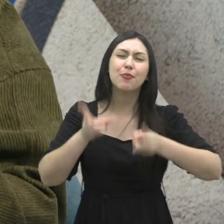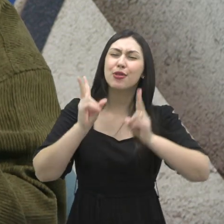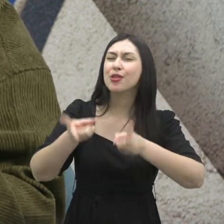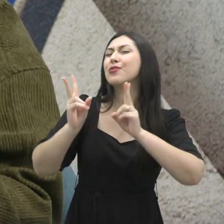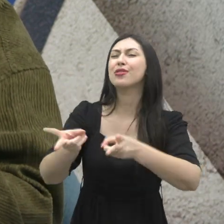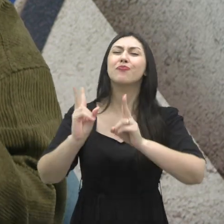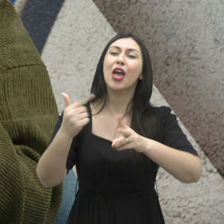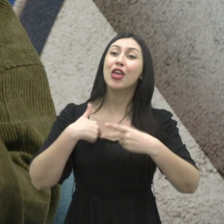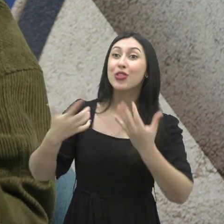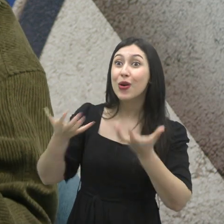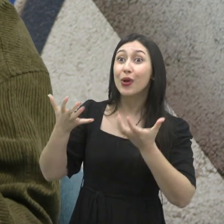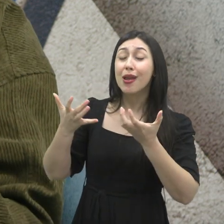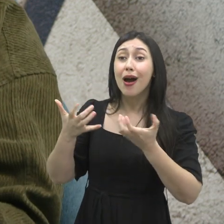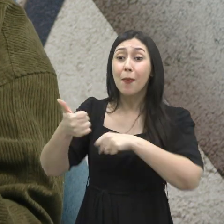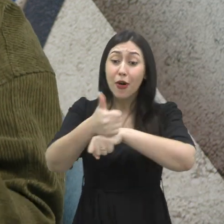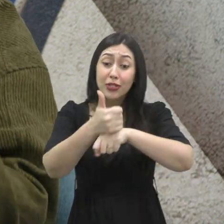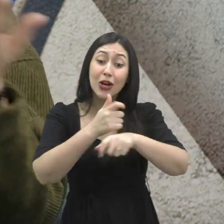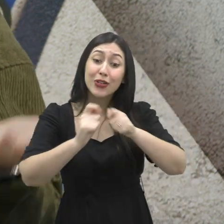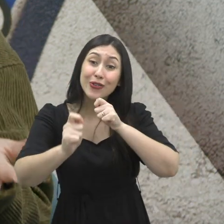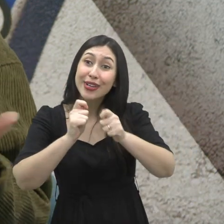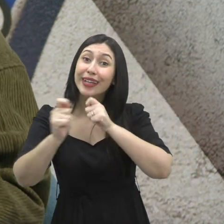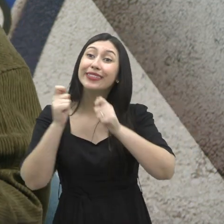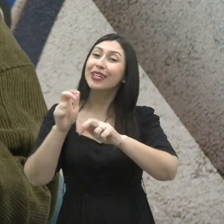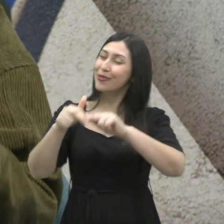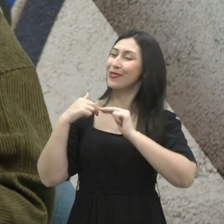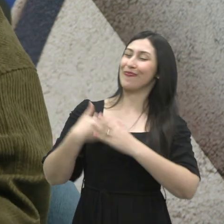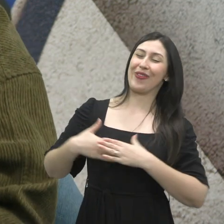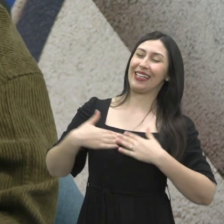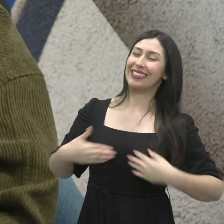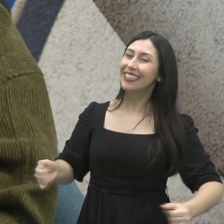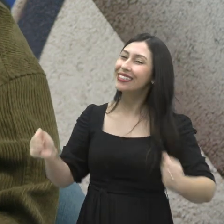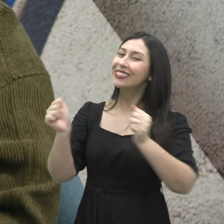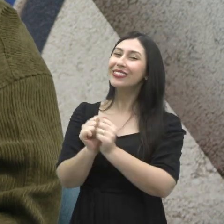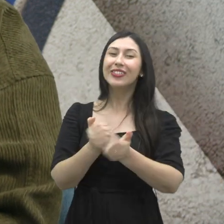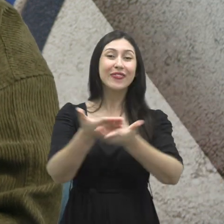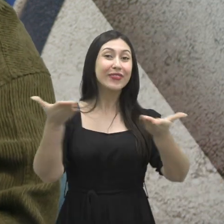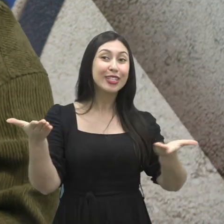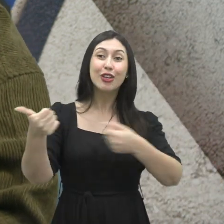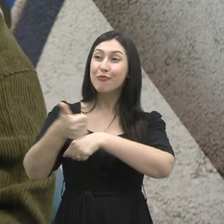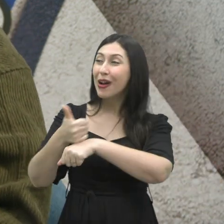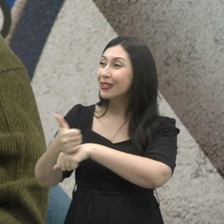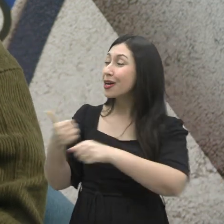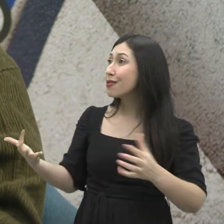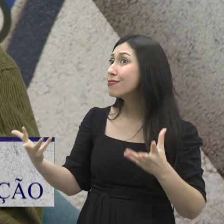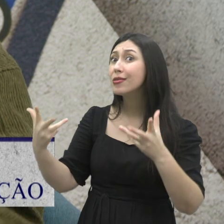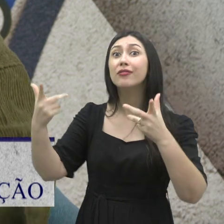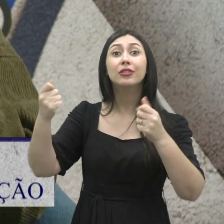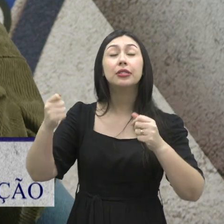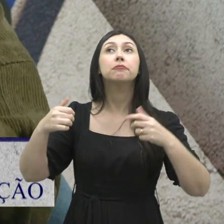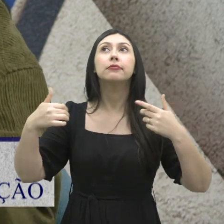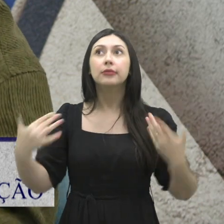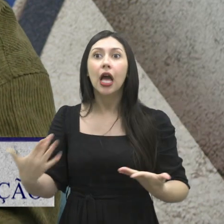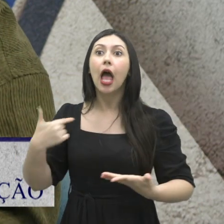frente. E eu queria muito ser jornalista, então é um prazer estar aqui também, né, compartilhando com profissionais tão incríveis. E